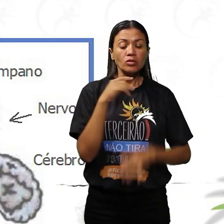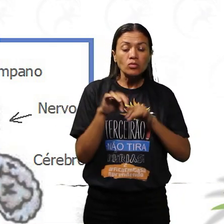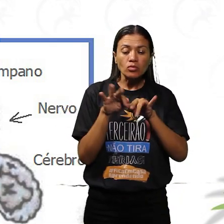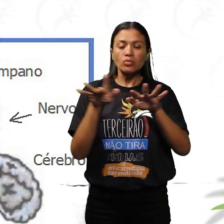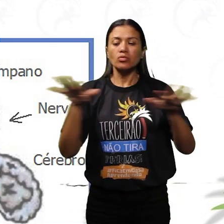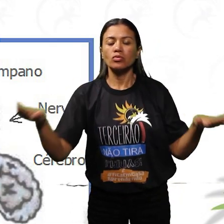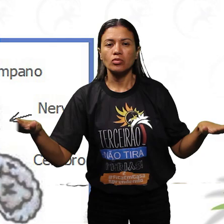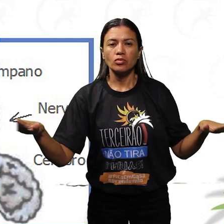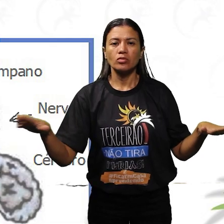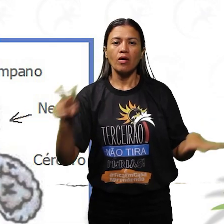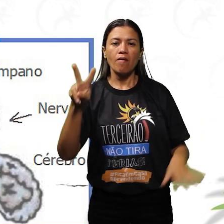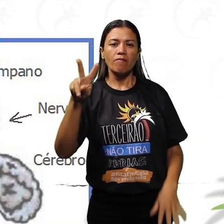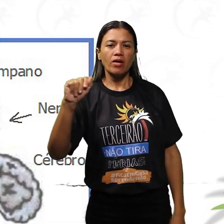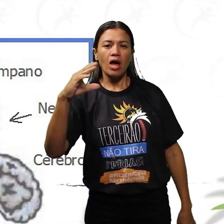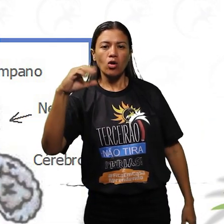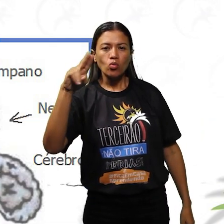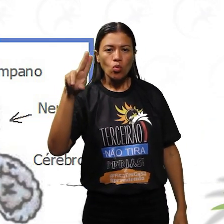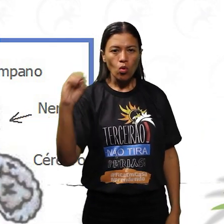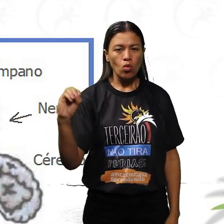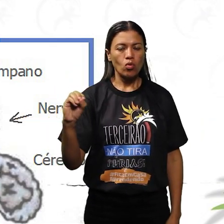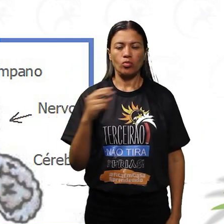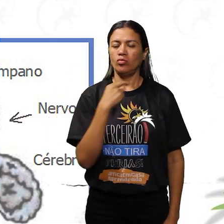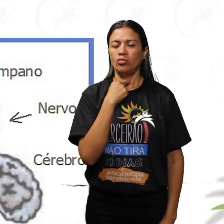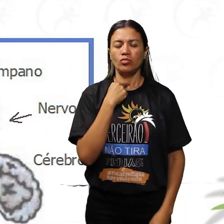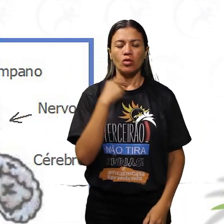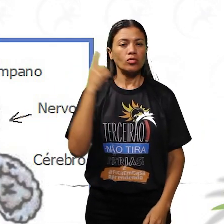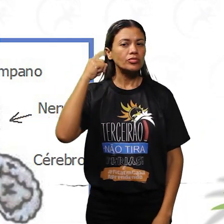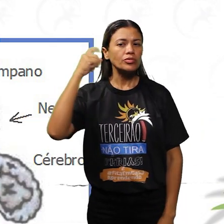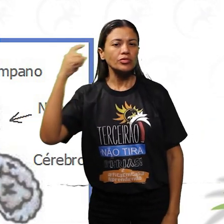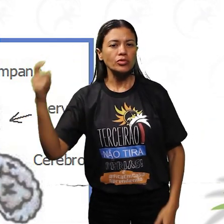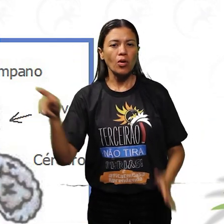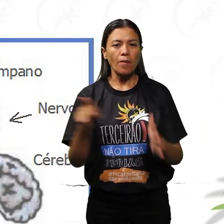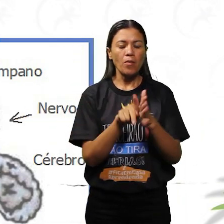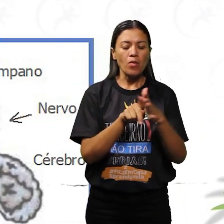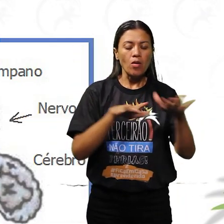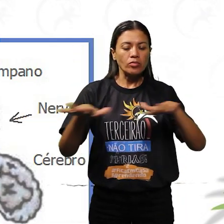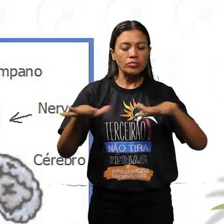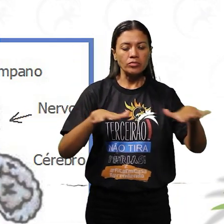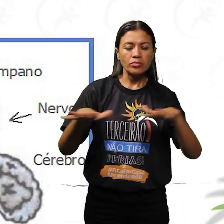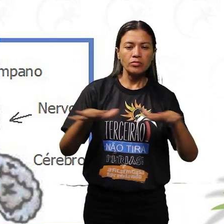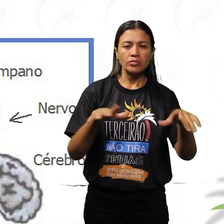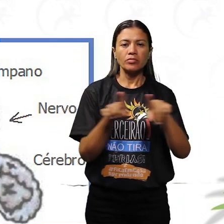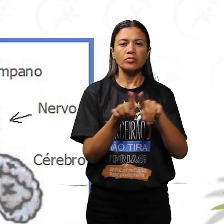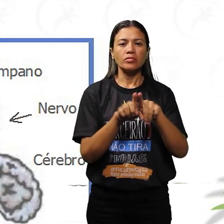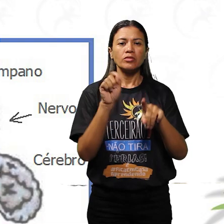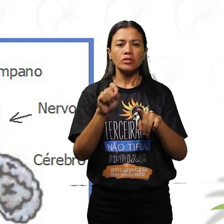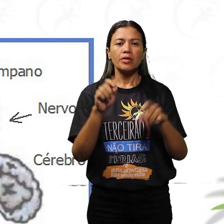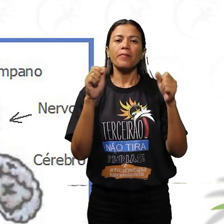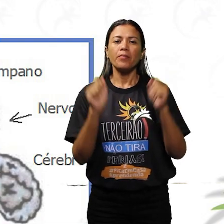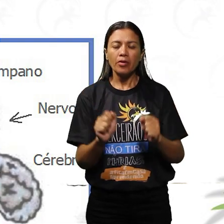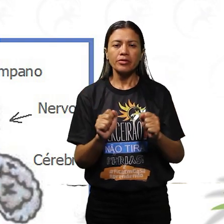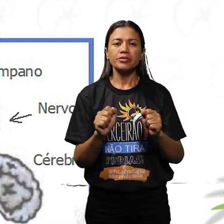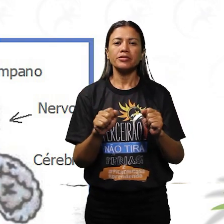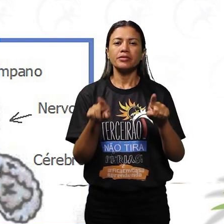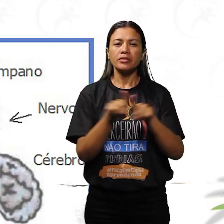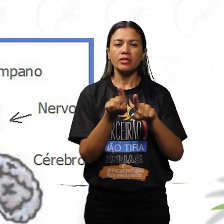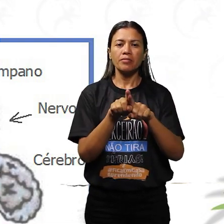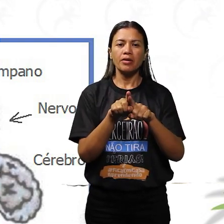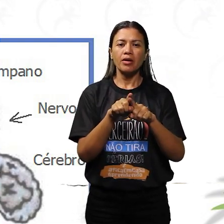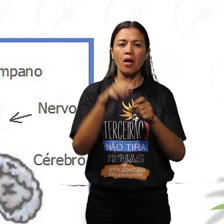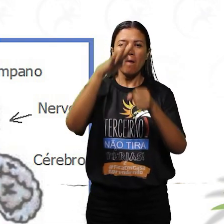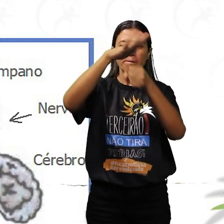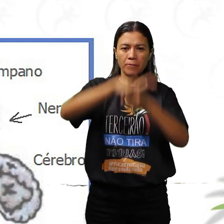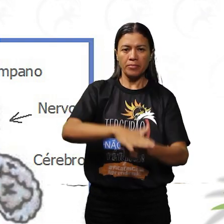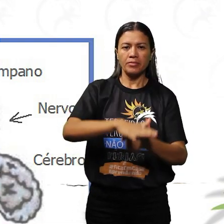propagar no vácuo. Os sons são produzidos pela matéria em vibração e podem ser considerados também ondas de pressão. Aqui